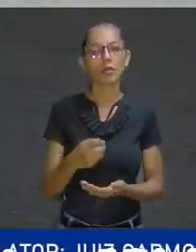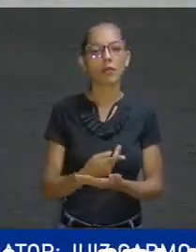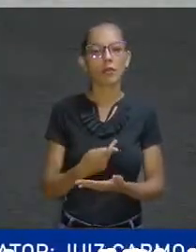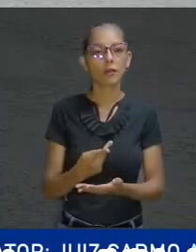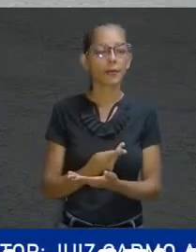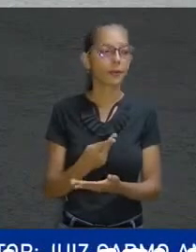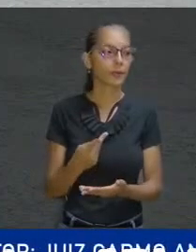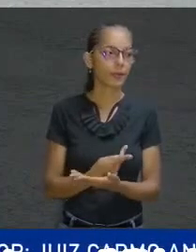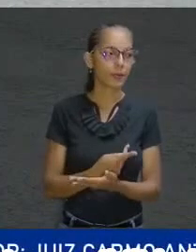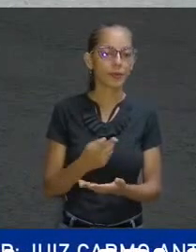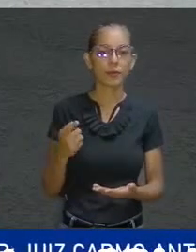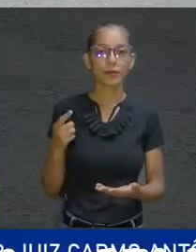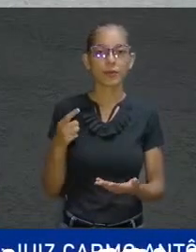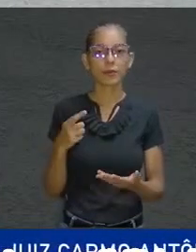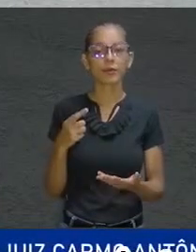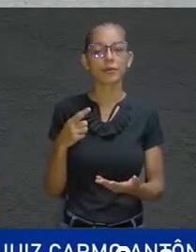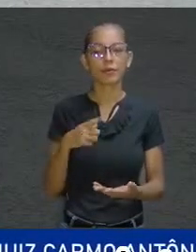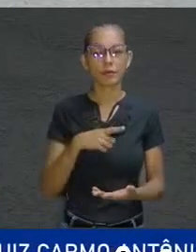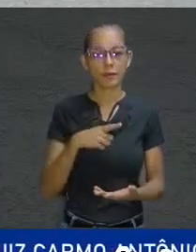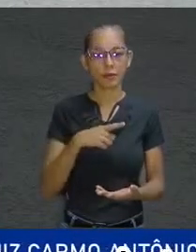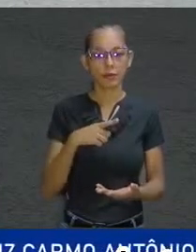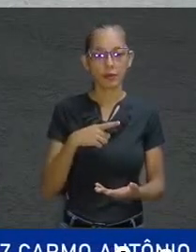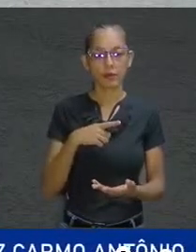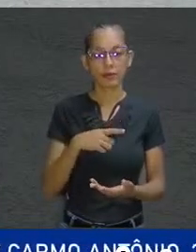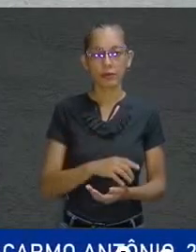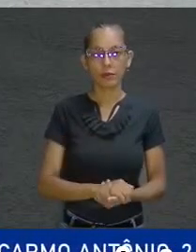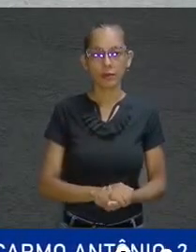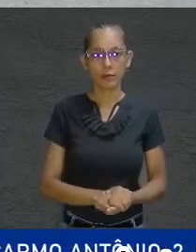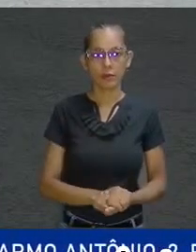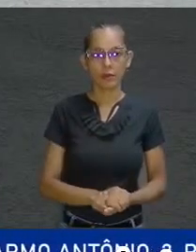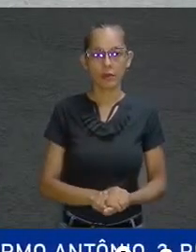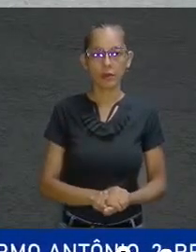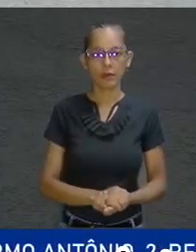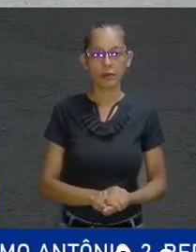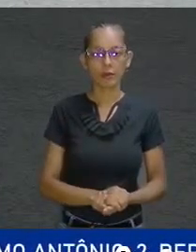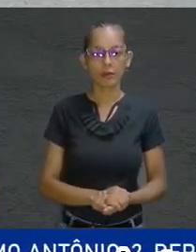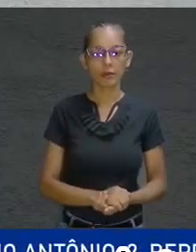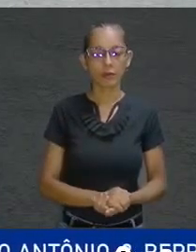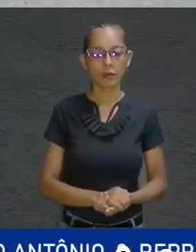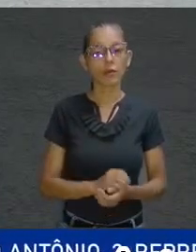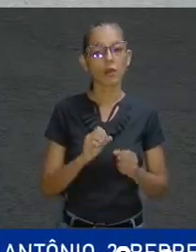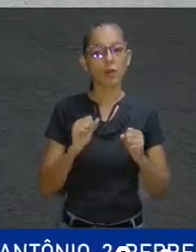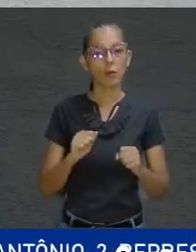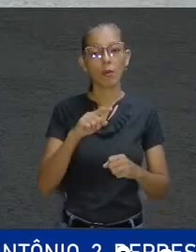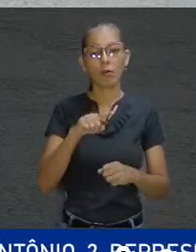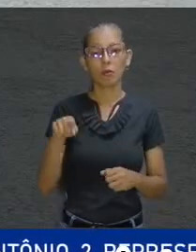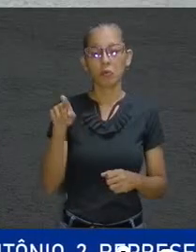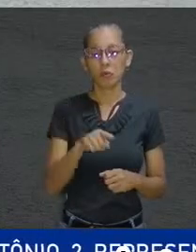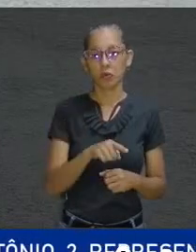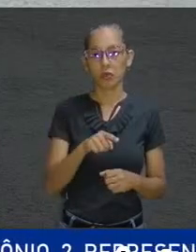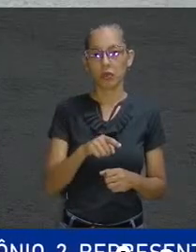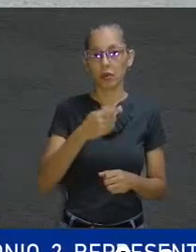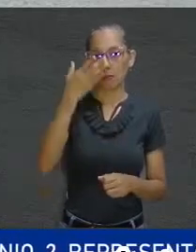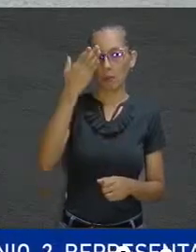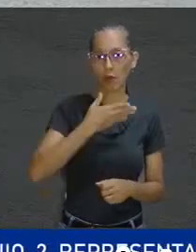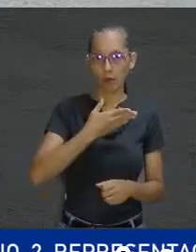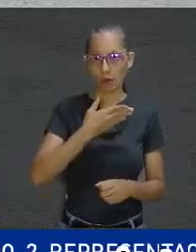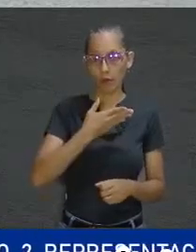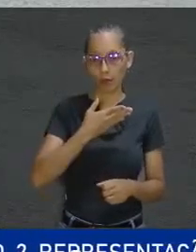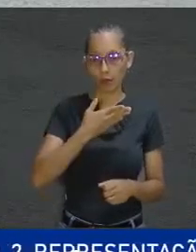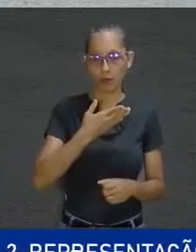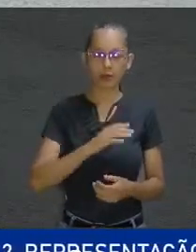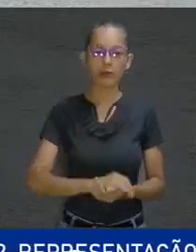cadeia de custódia de prova, a impossibilidade de um juízo civil anular a prova produzida pelo juízo criminal